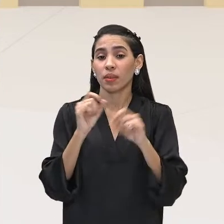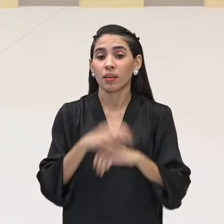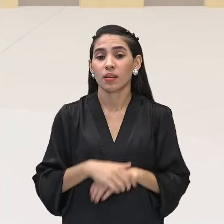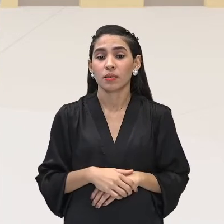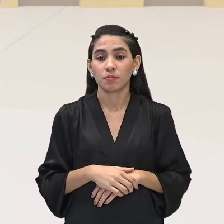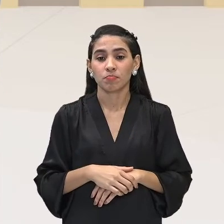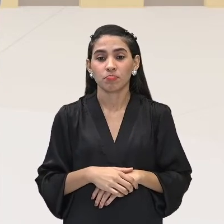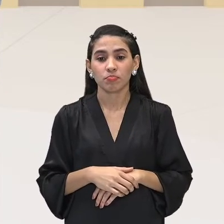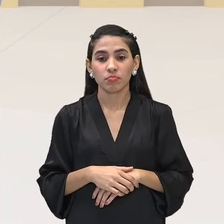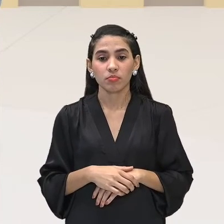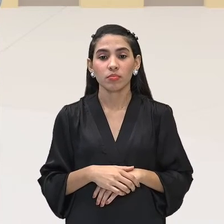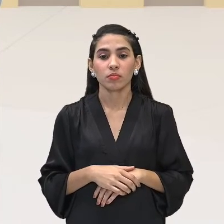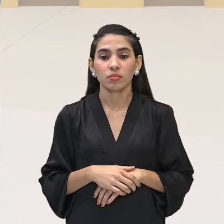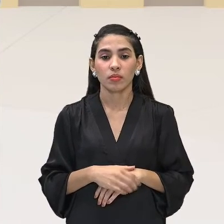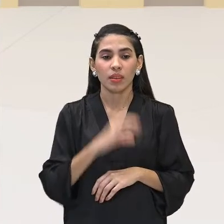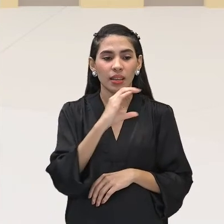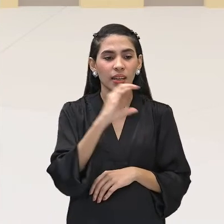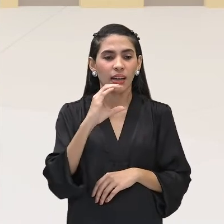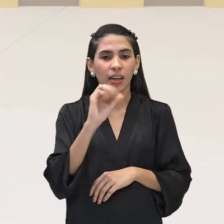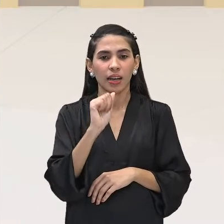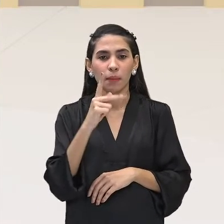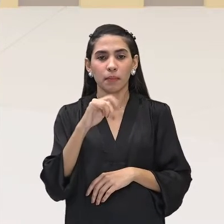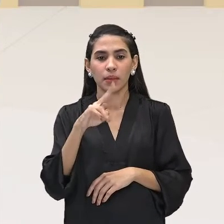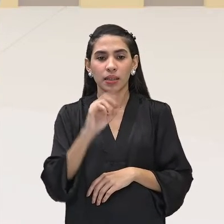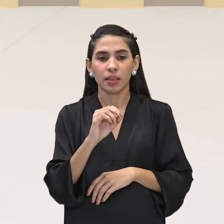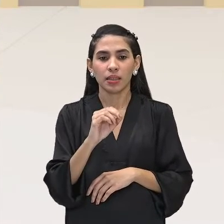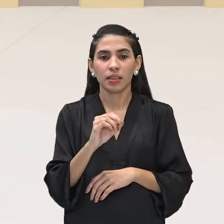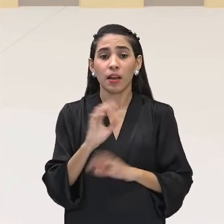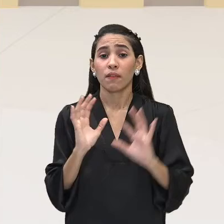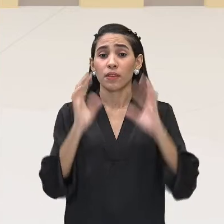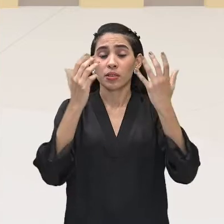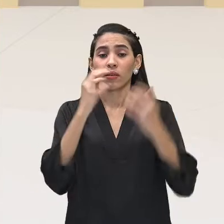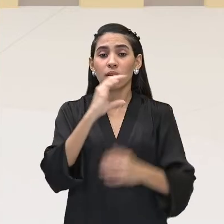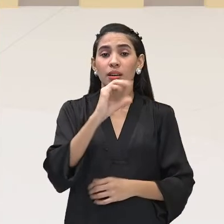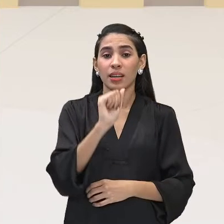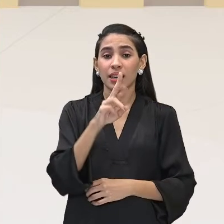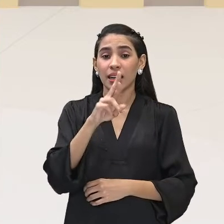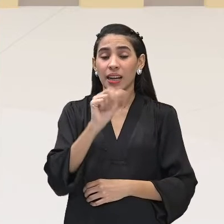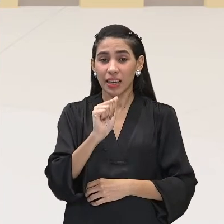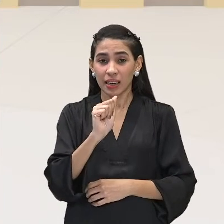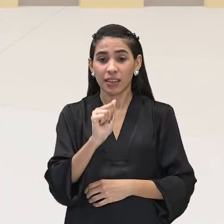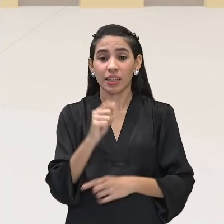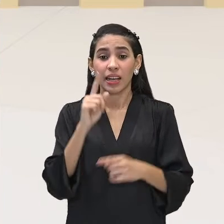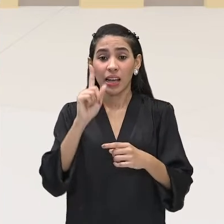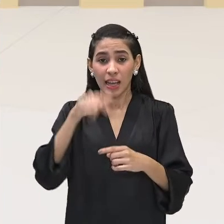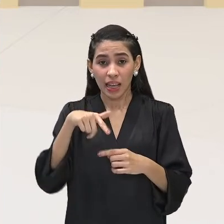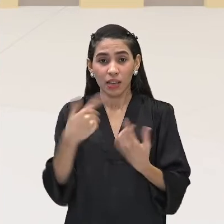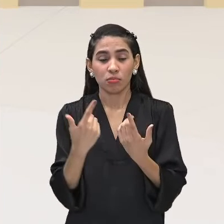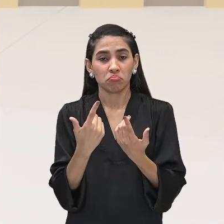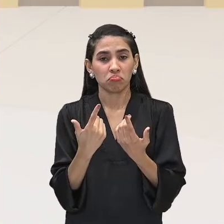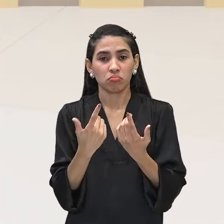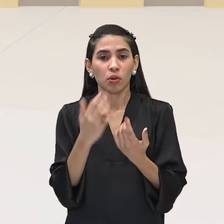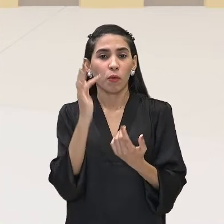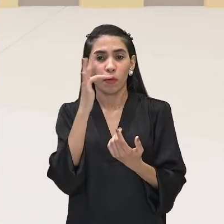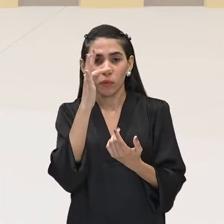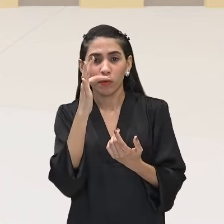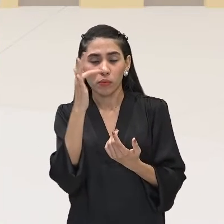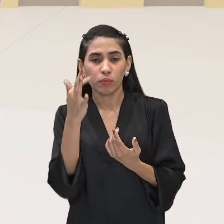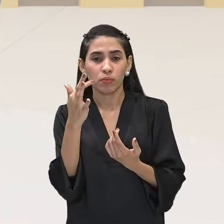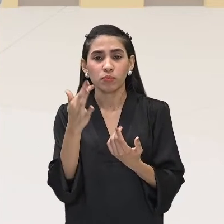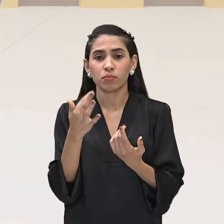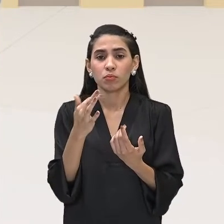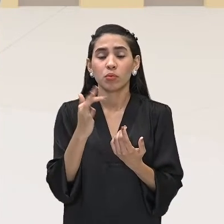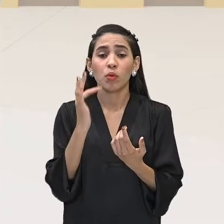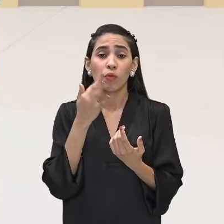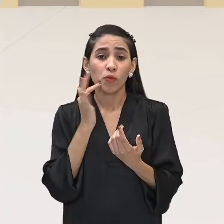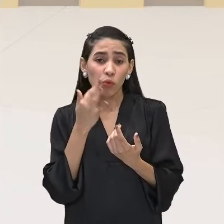estou equivocado, em Capiranga, o Festival do Cará, que é um produto que hoje a gente pode entender como um símbolo dessa relação. Então,